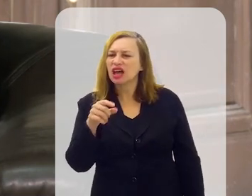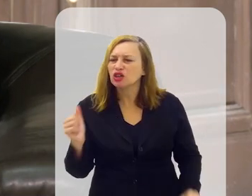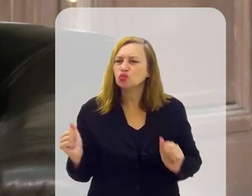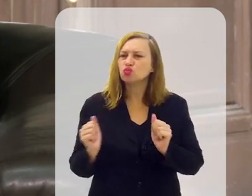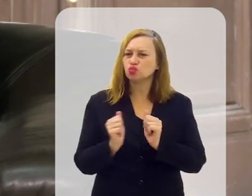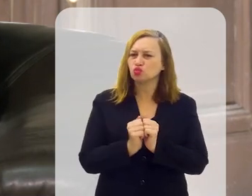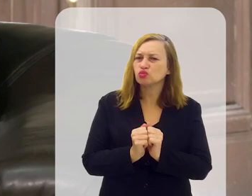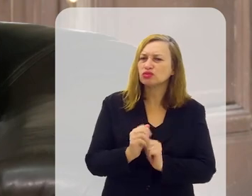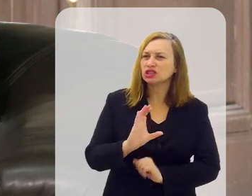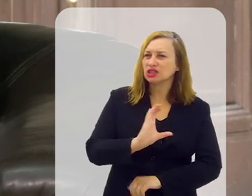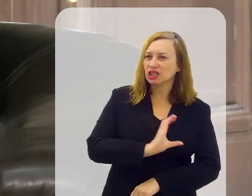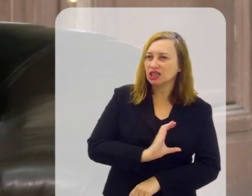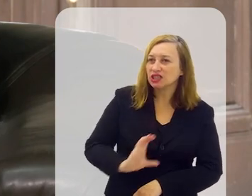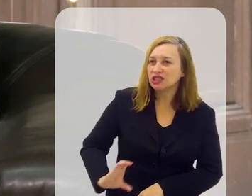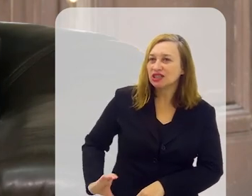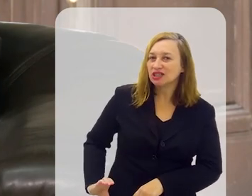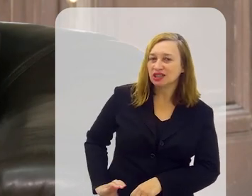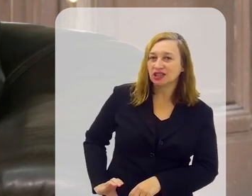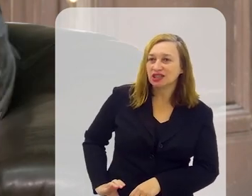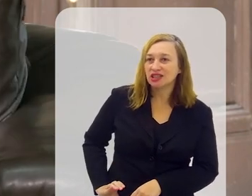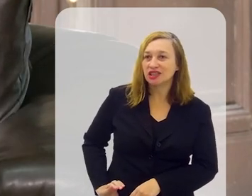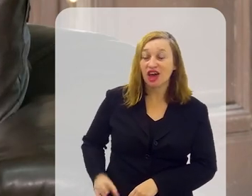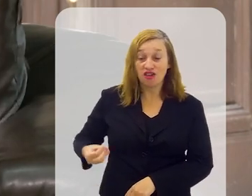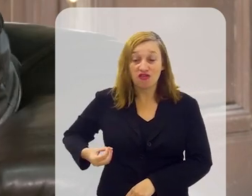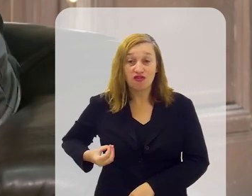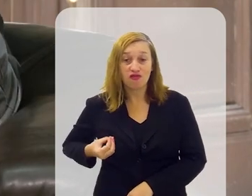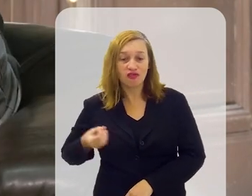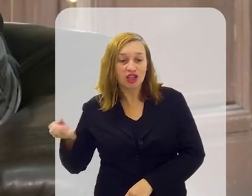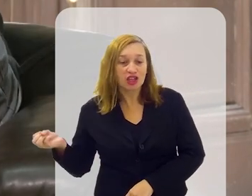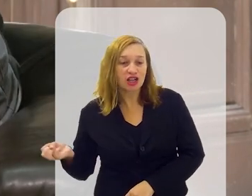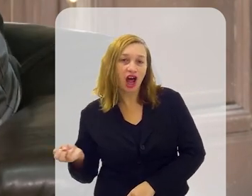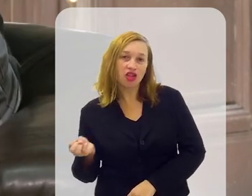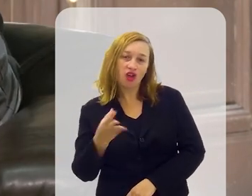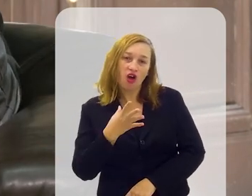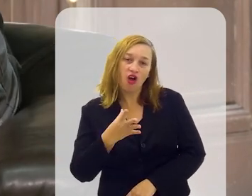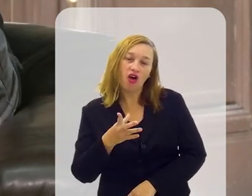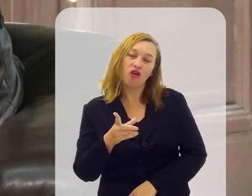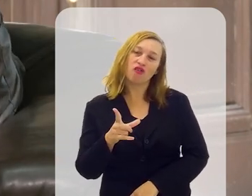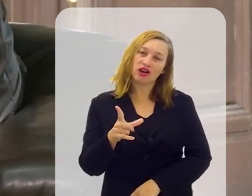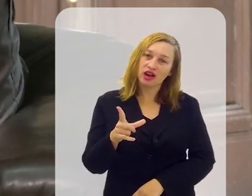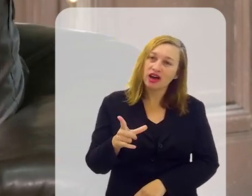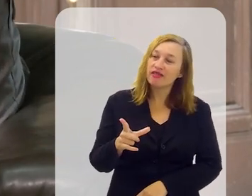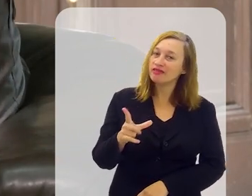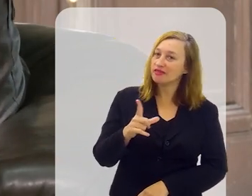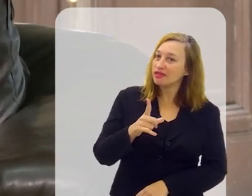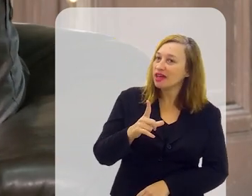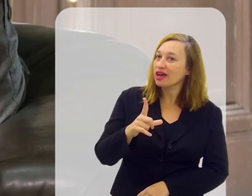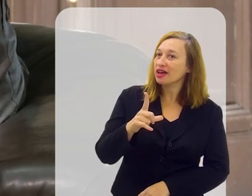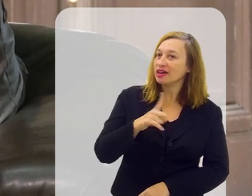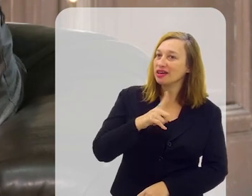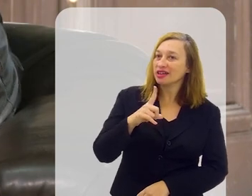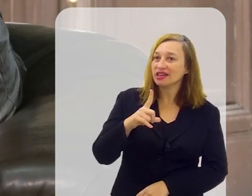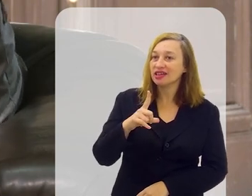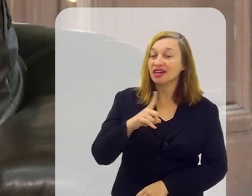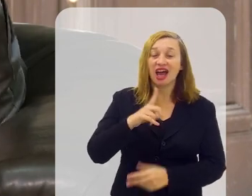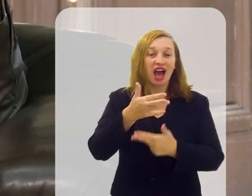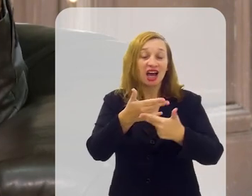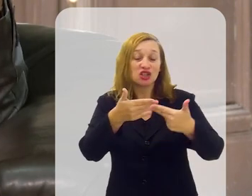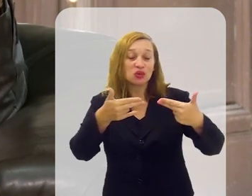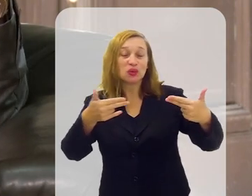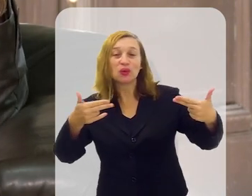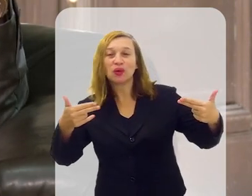Estás em Cristo, nova criatura. Tu és